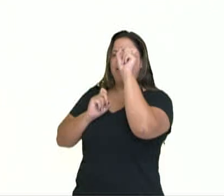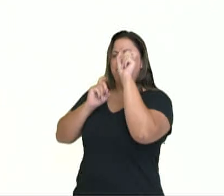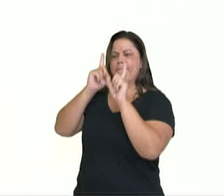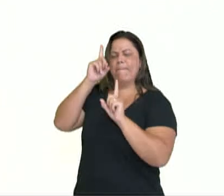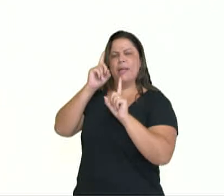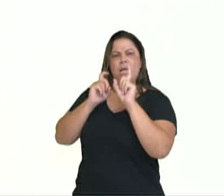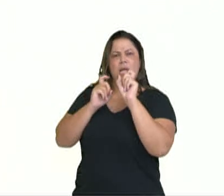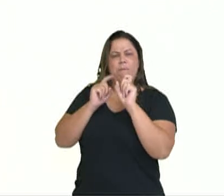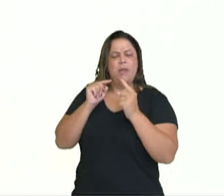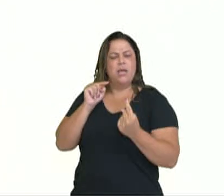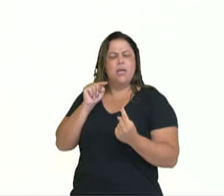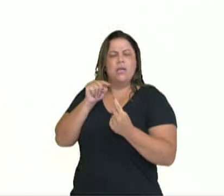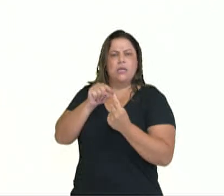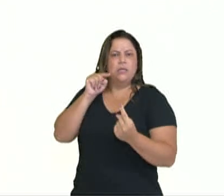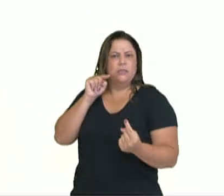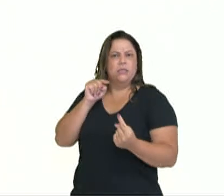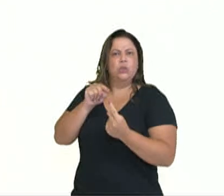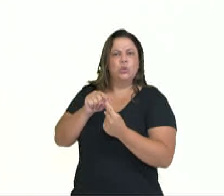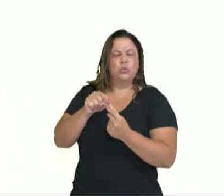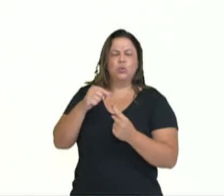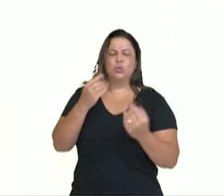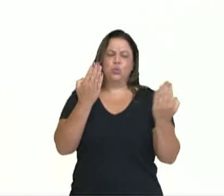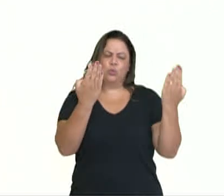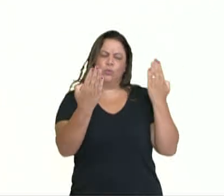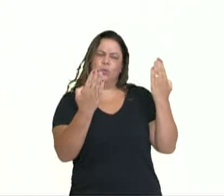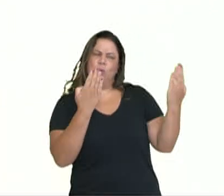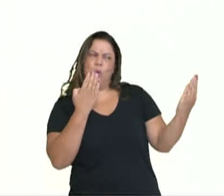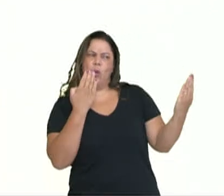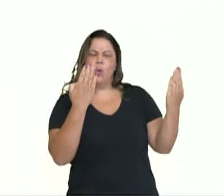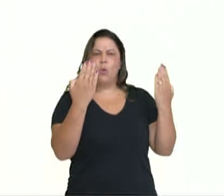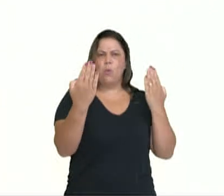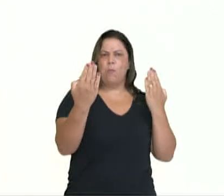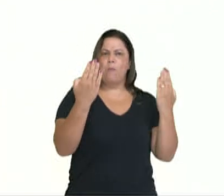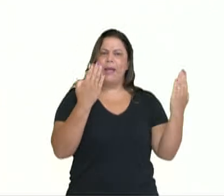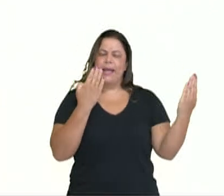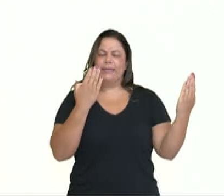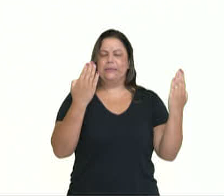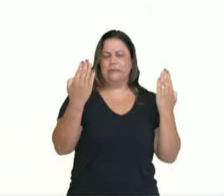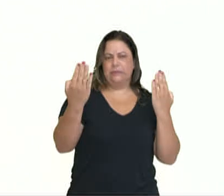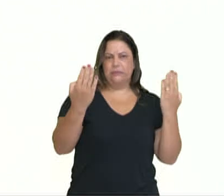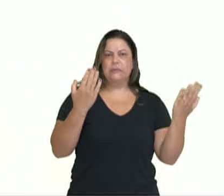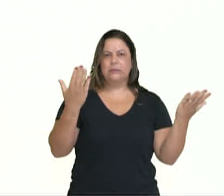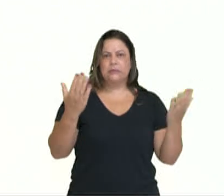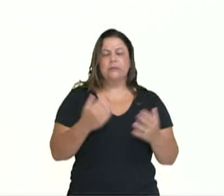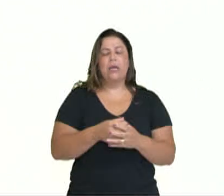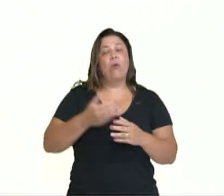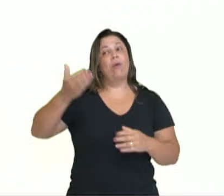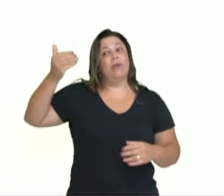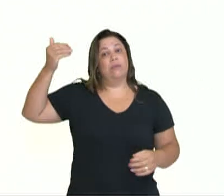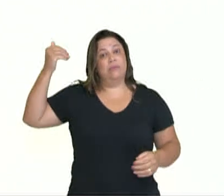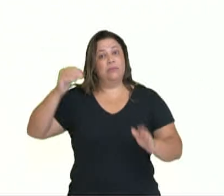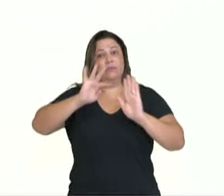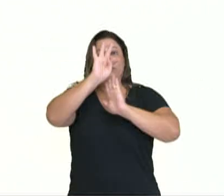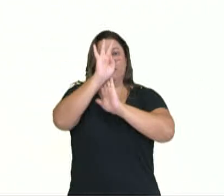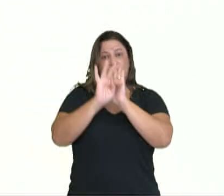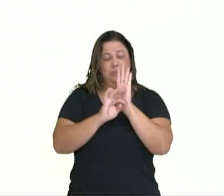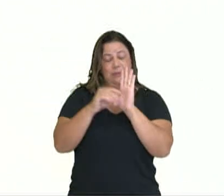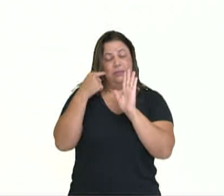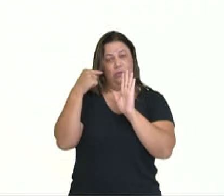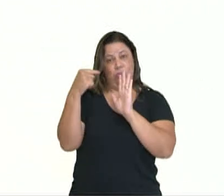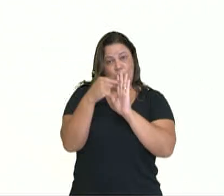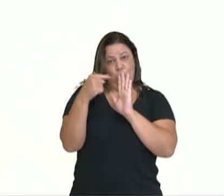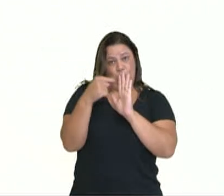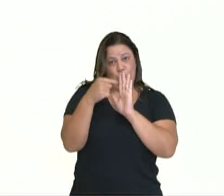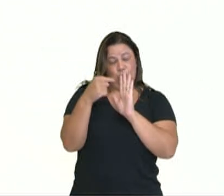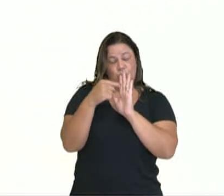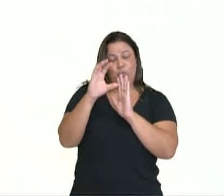sentido específicos, como a comparação por meio da intertextualidade. Lá no comecinho do conto, o que a gente